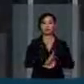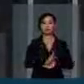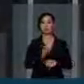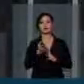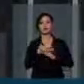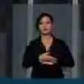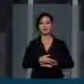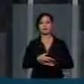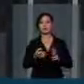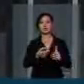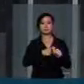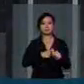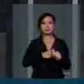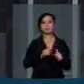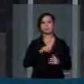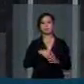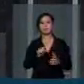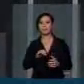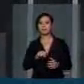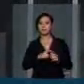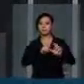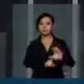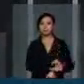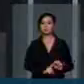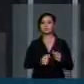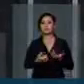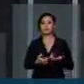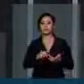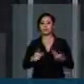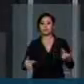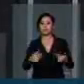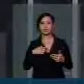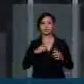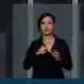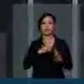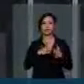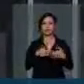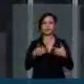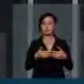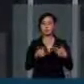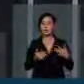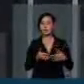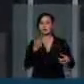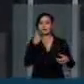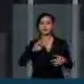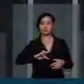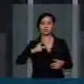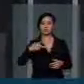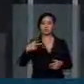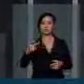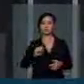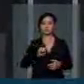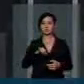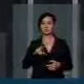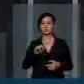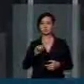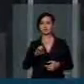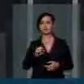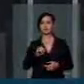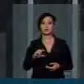empréstimos generosos do BNDES a juros subsidiados. E aqui não se fala em fazer